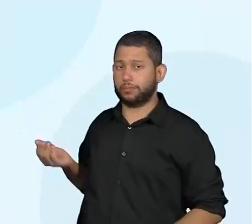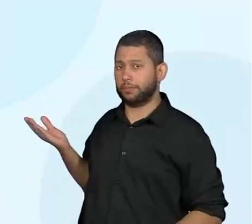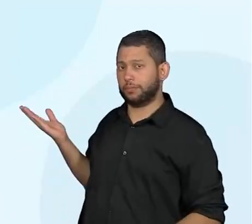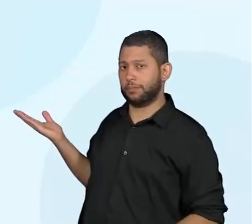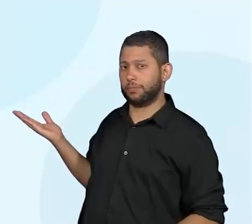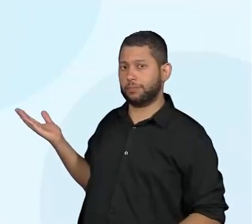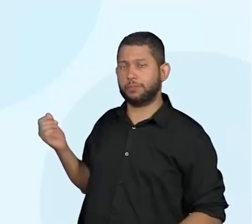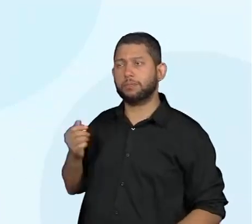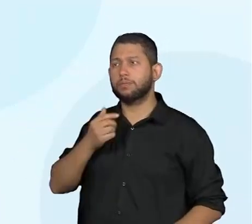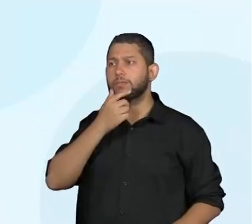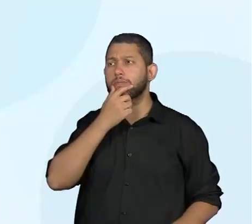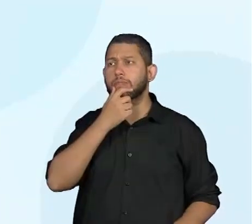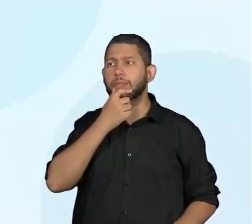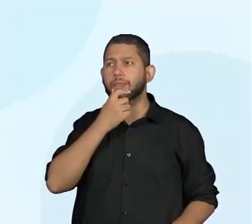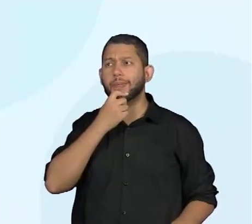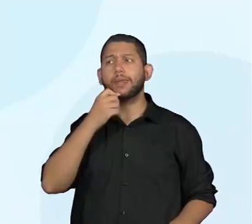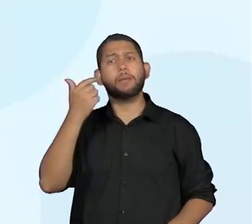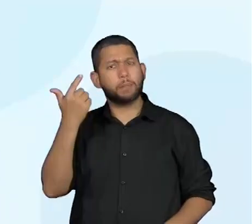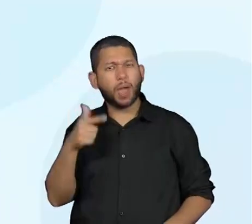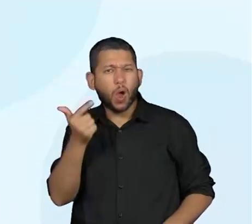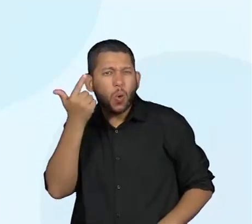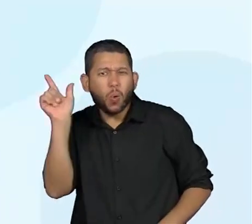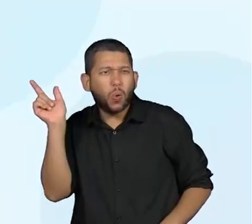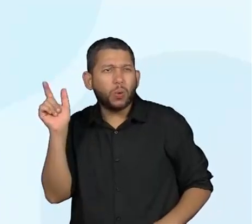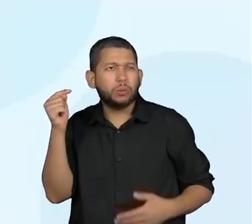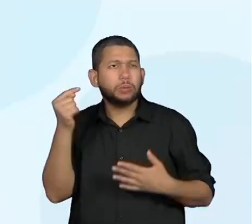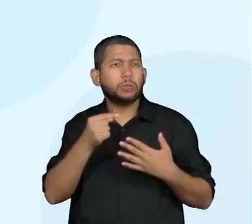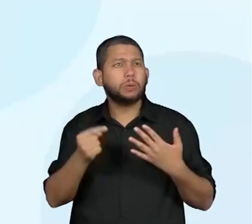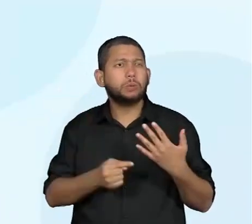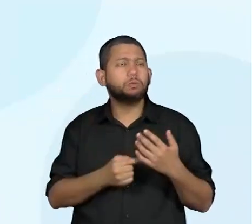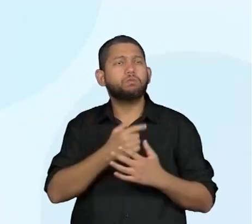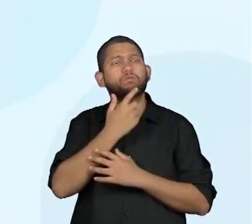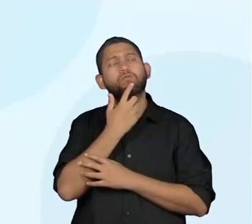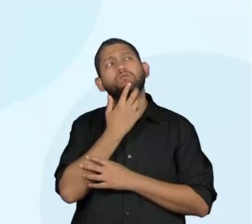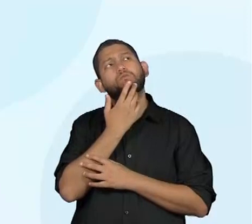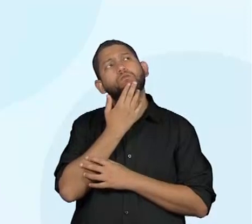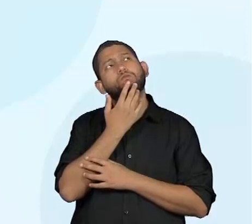briga. Aí, pronto. Mais alguma, professor? Mais alguma?